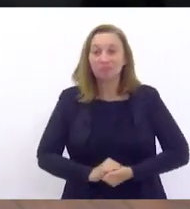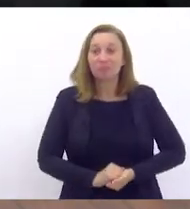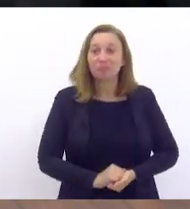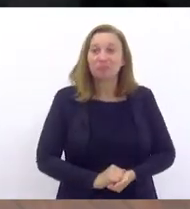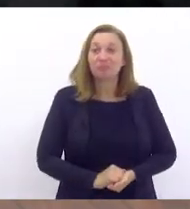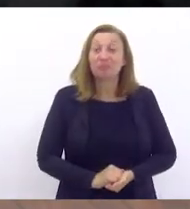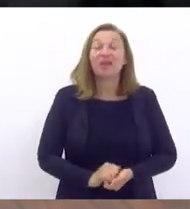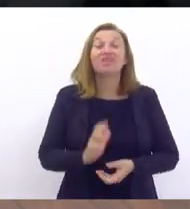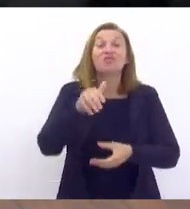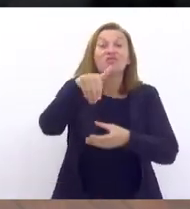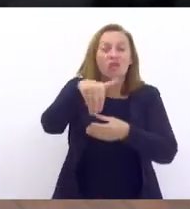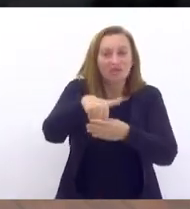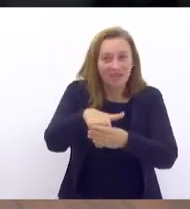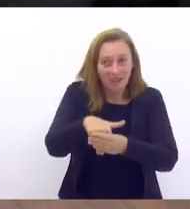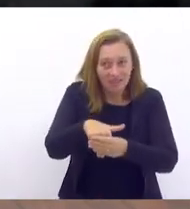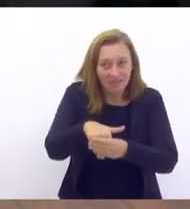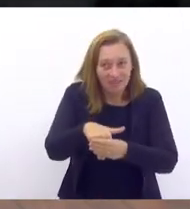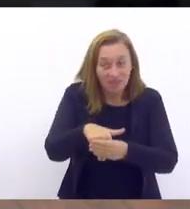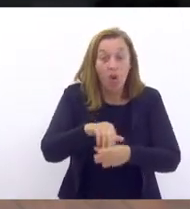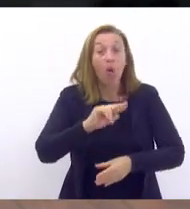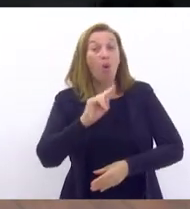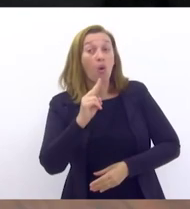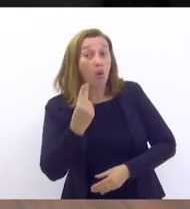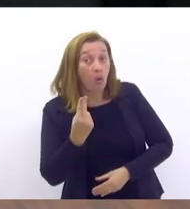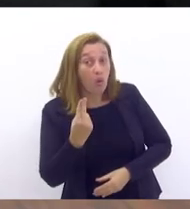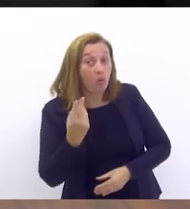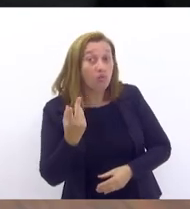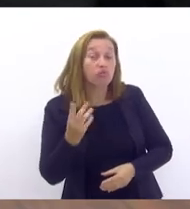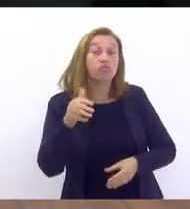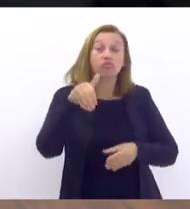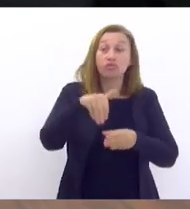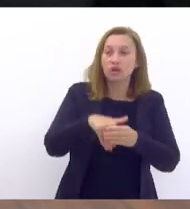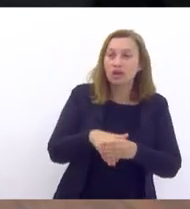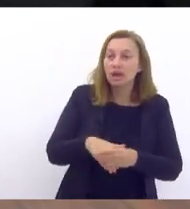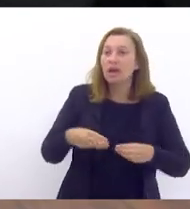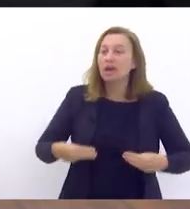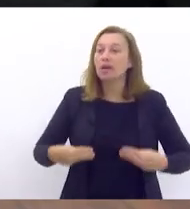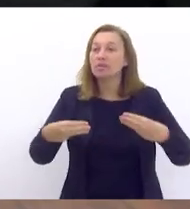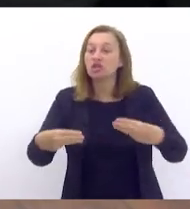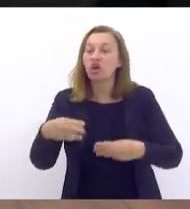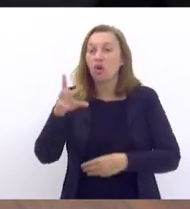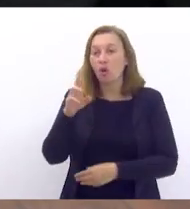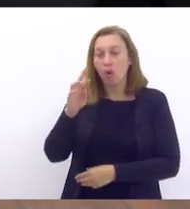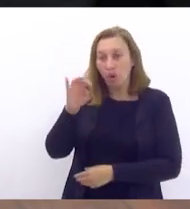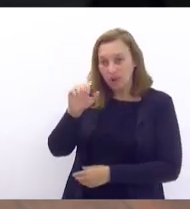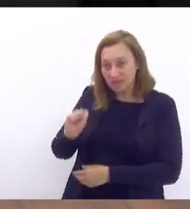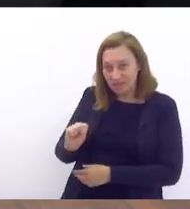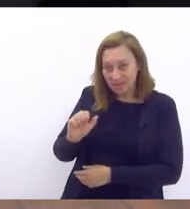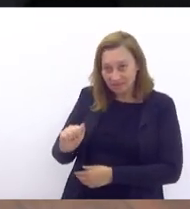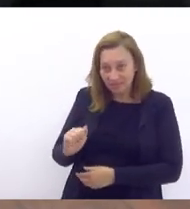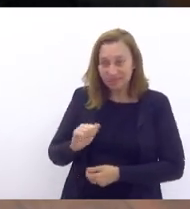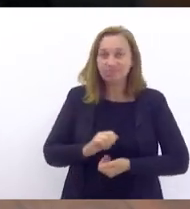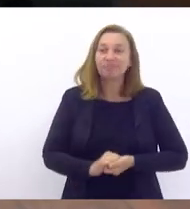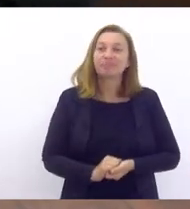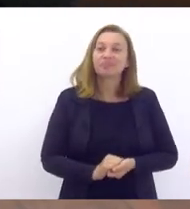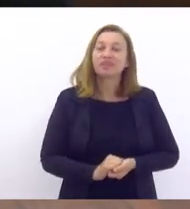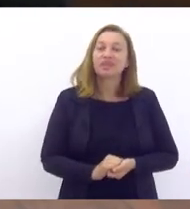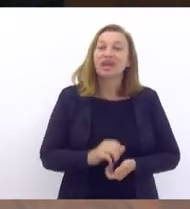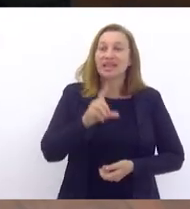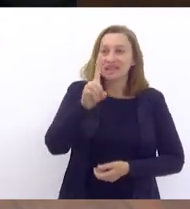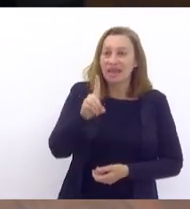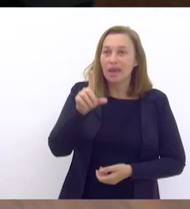está sendo votado, ou será votado, porque a ministra Rosa Weber colocou para a votação, a